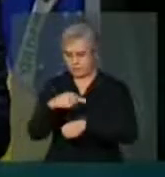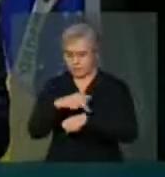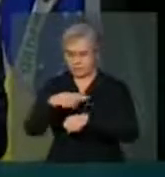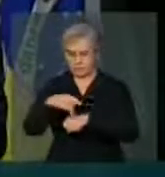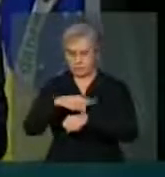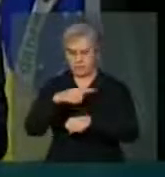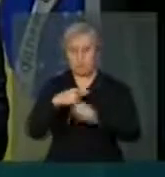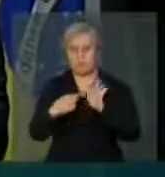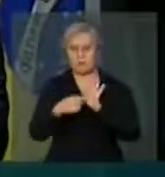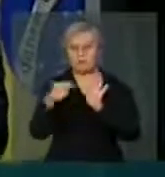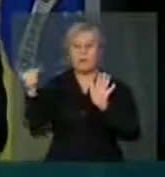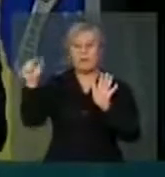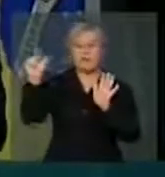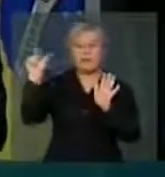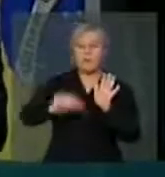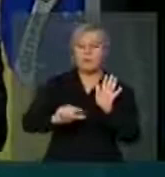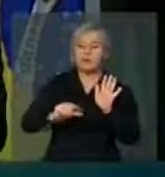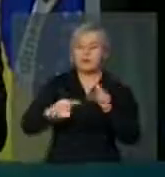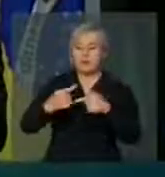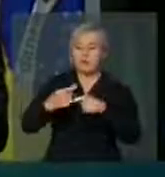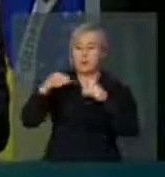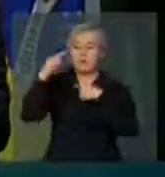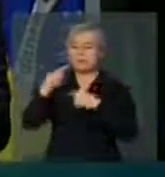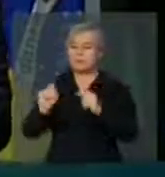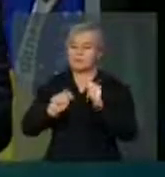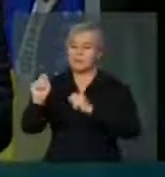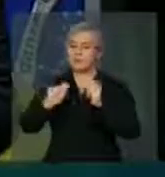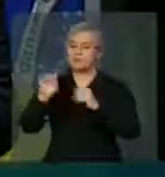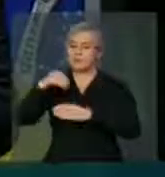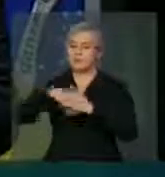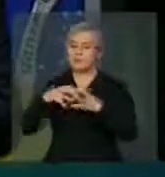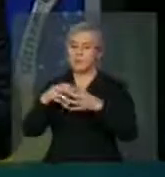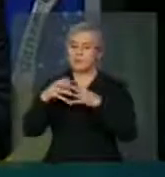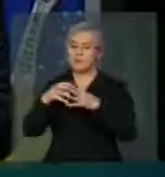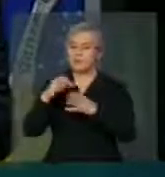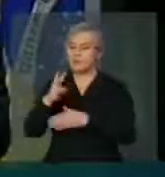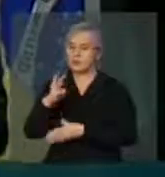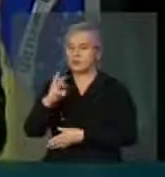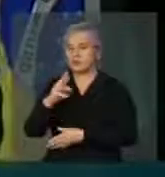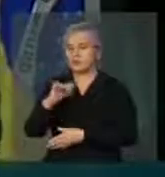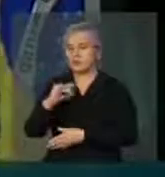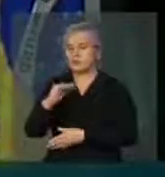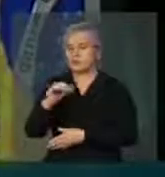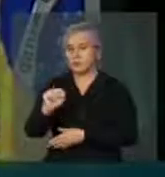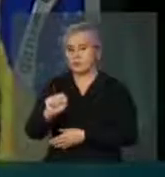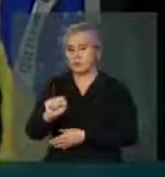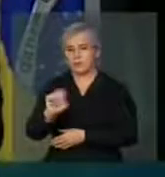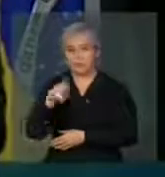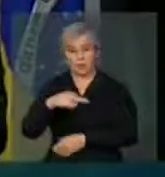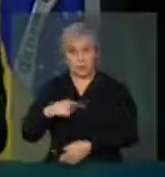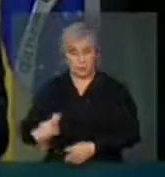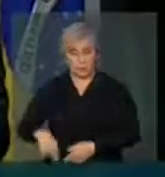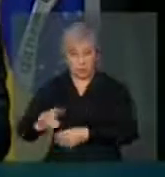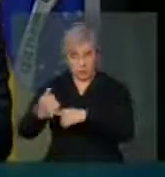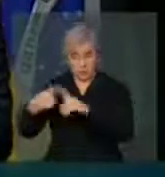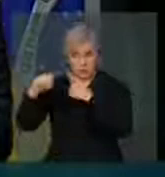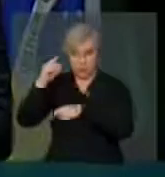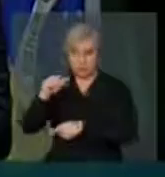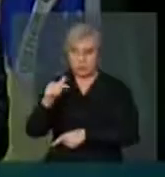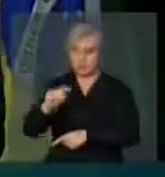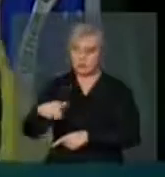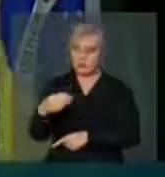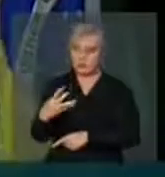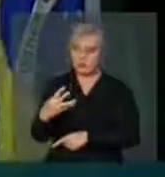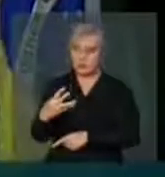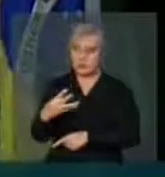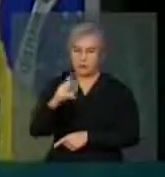menor crescimento econômico entre os BRICS. Só para vocês terem uma ideia, a China cresceu 7,4